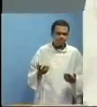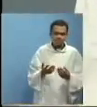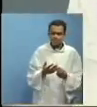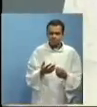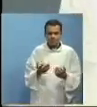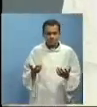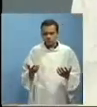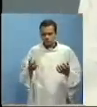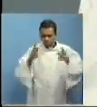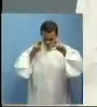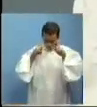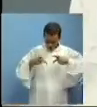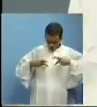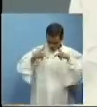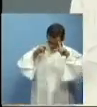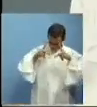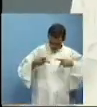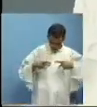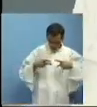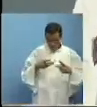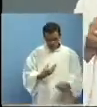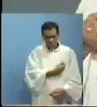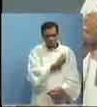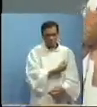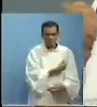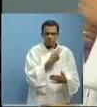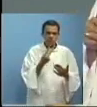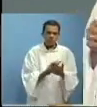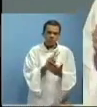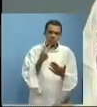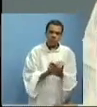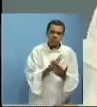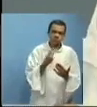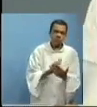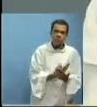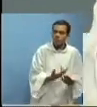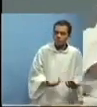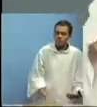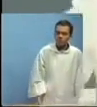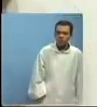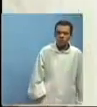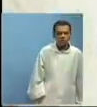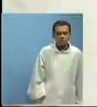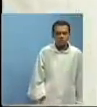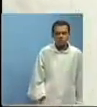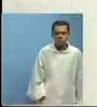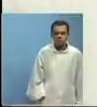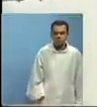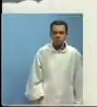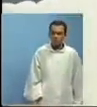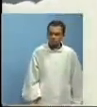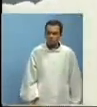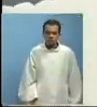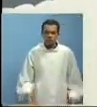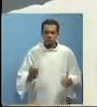veja o sucesso desses programas de televisão que mostra a intimidade das pessoas não digo só desses programas